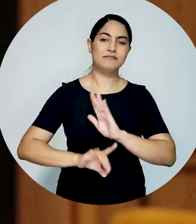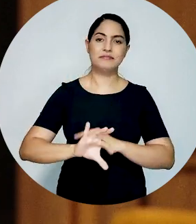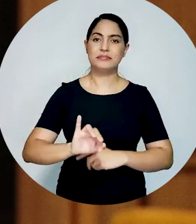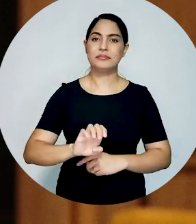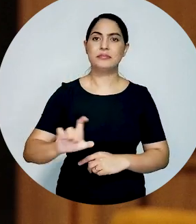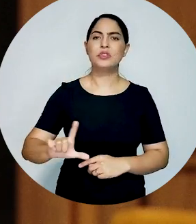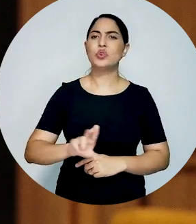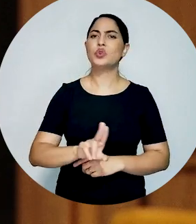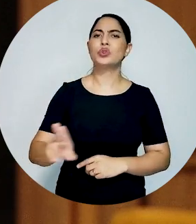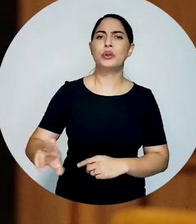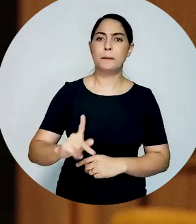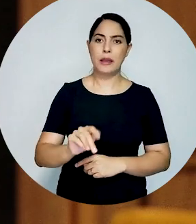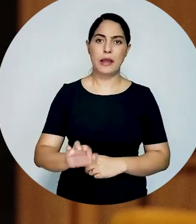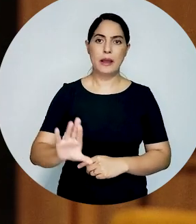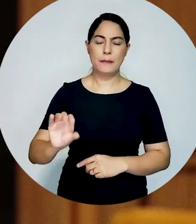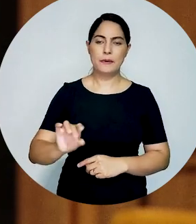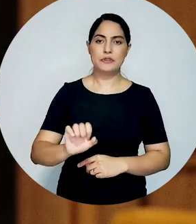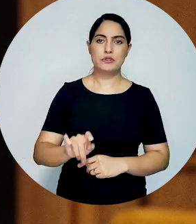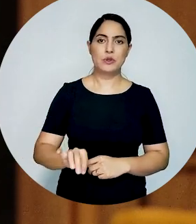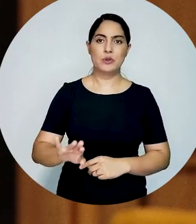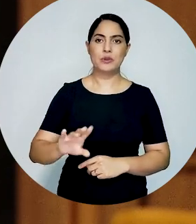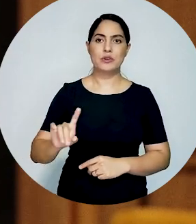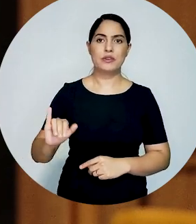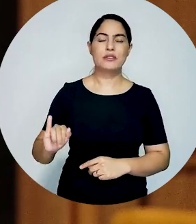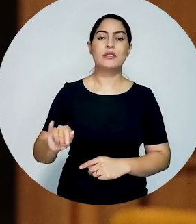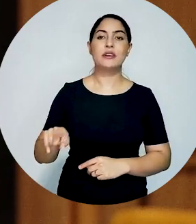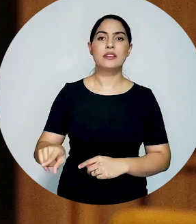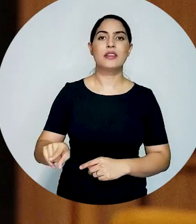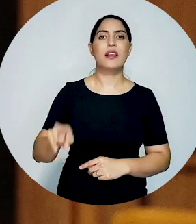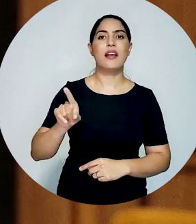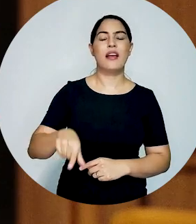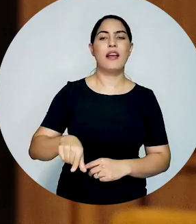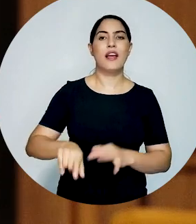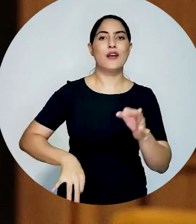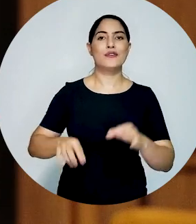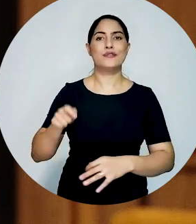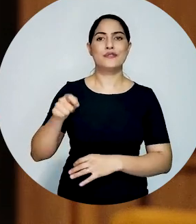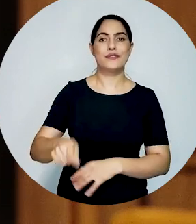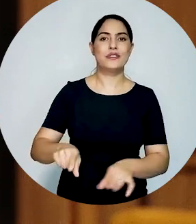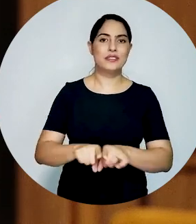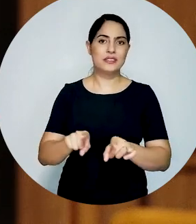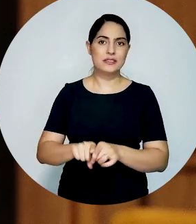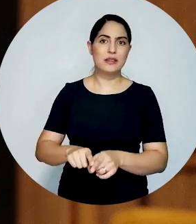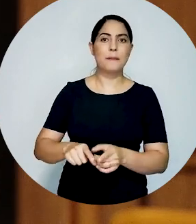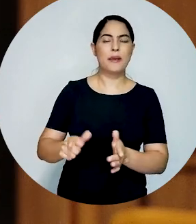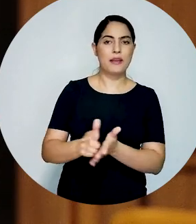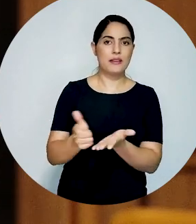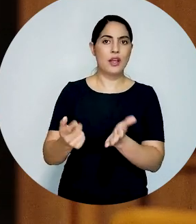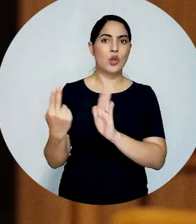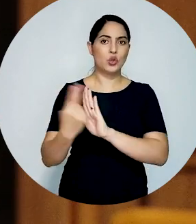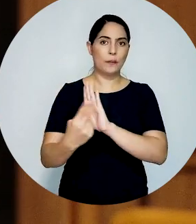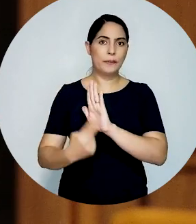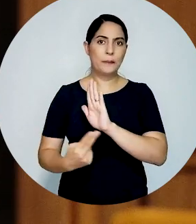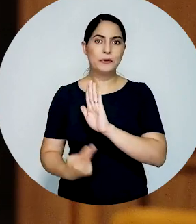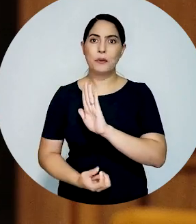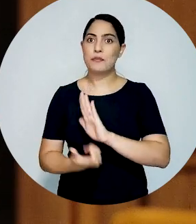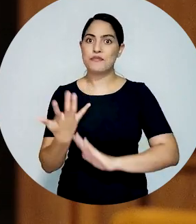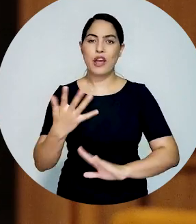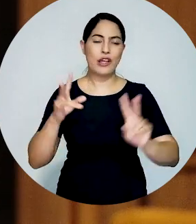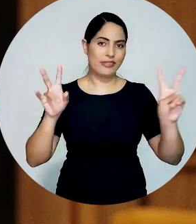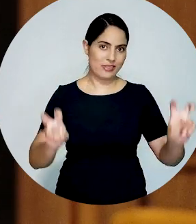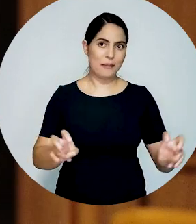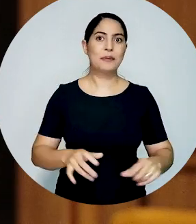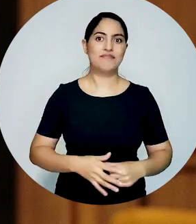do debate foi o professor e membro da Academia Brasileira de Direito Civil, Pablo Stolze, que inclusive é juiz de direito e autor